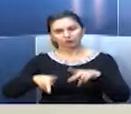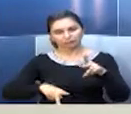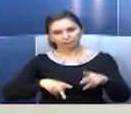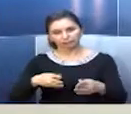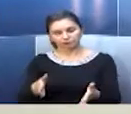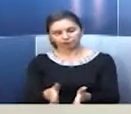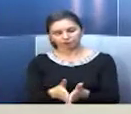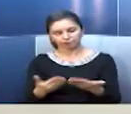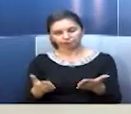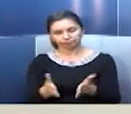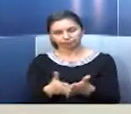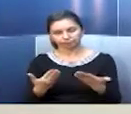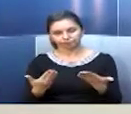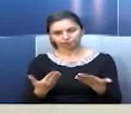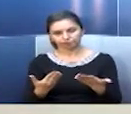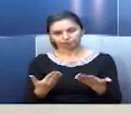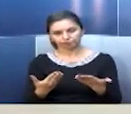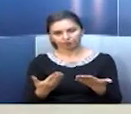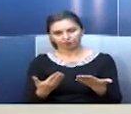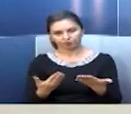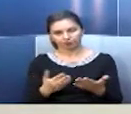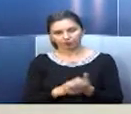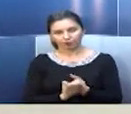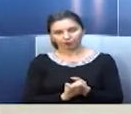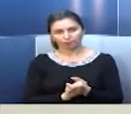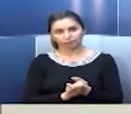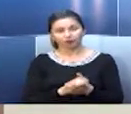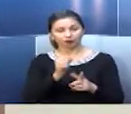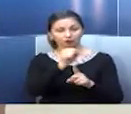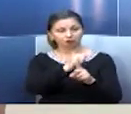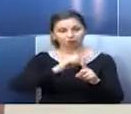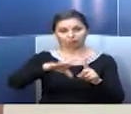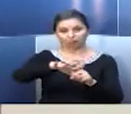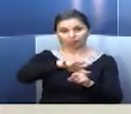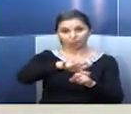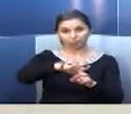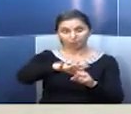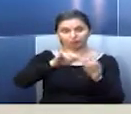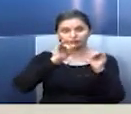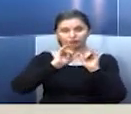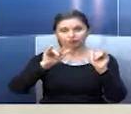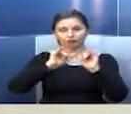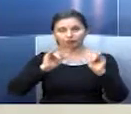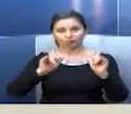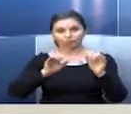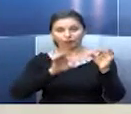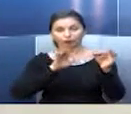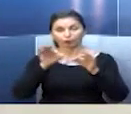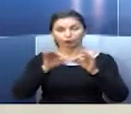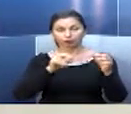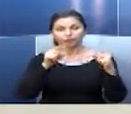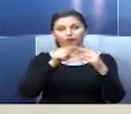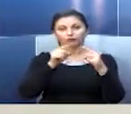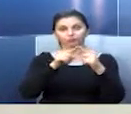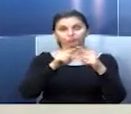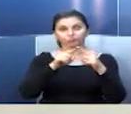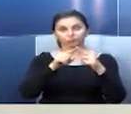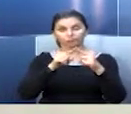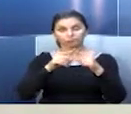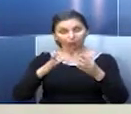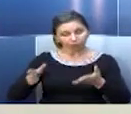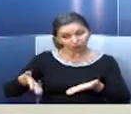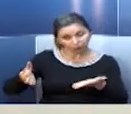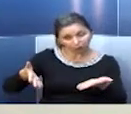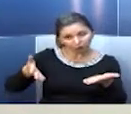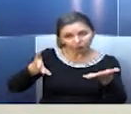renda. Nos termos anunciados na mídia, o programa visa incentivar a população de baixa